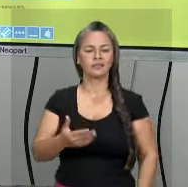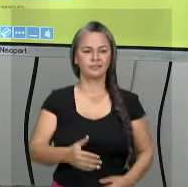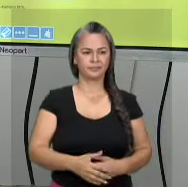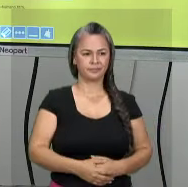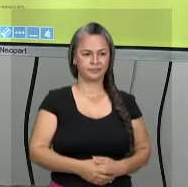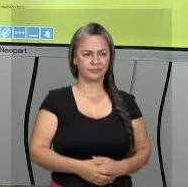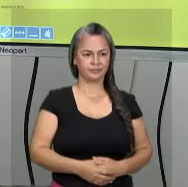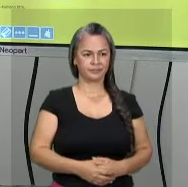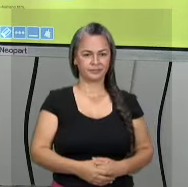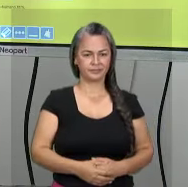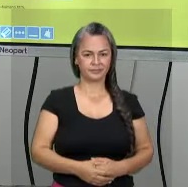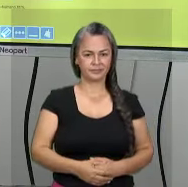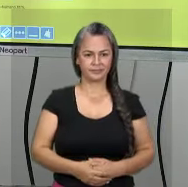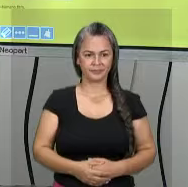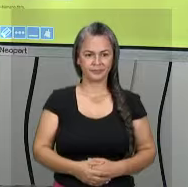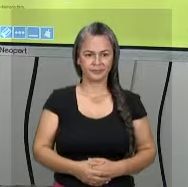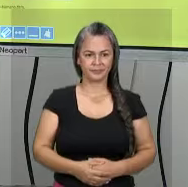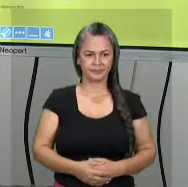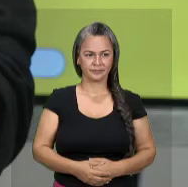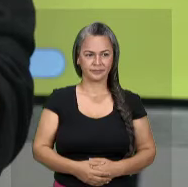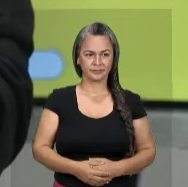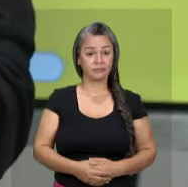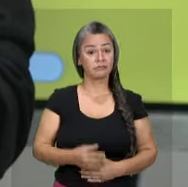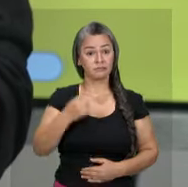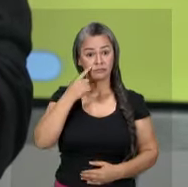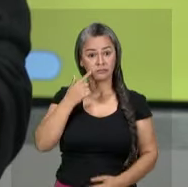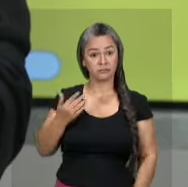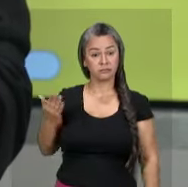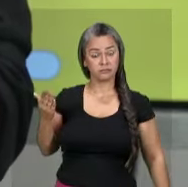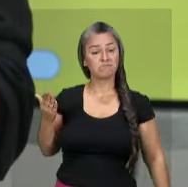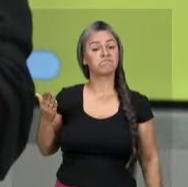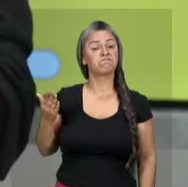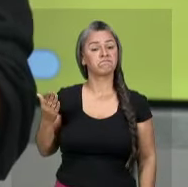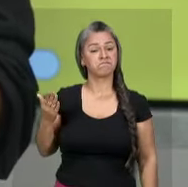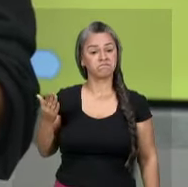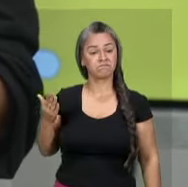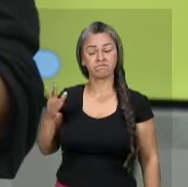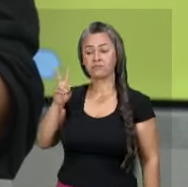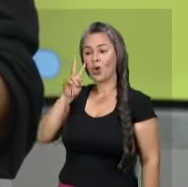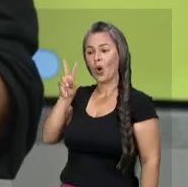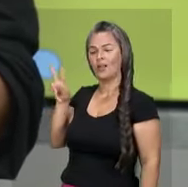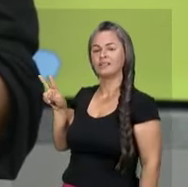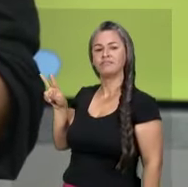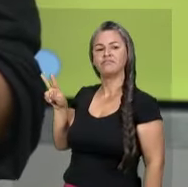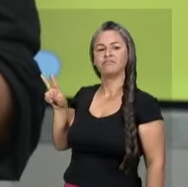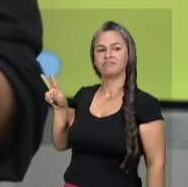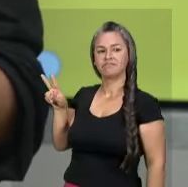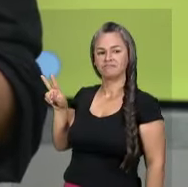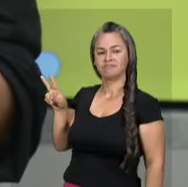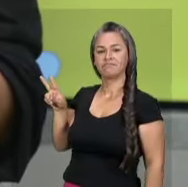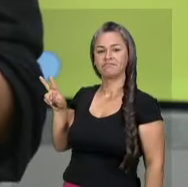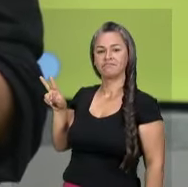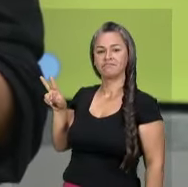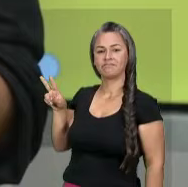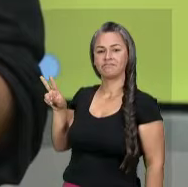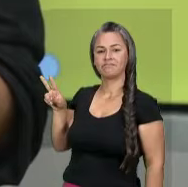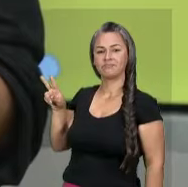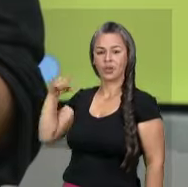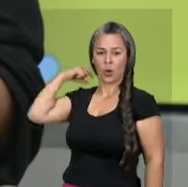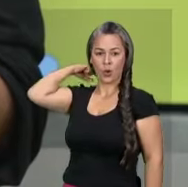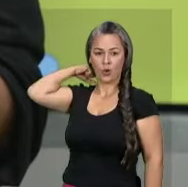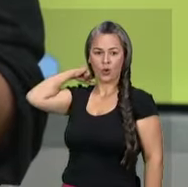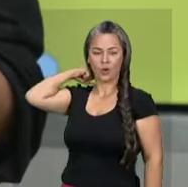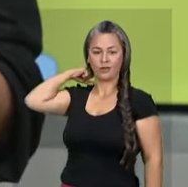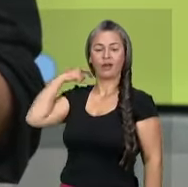Então, aqui, ó. Nesse modelo, nós podemos observar uma parte da nossa coluna